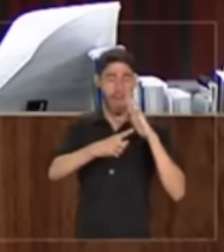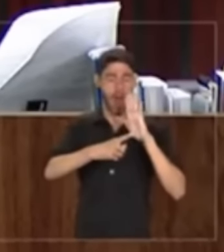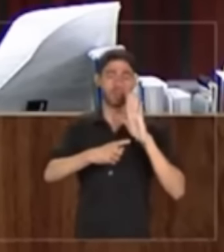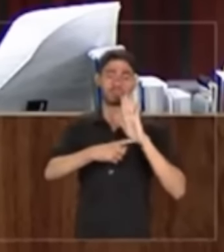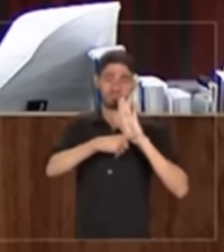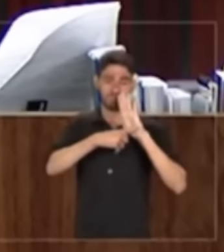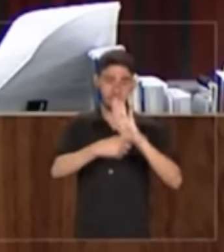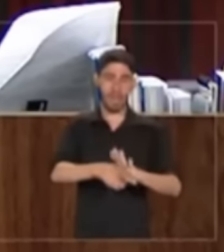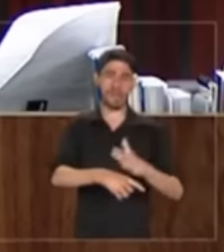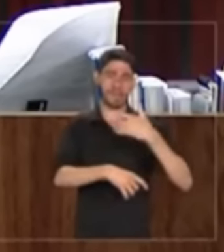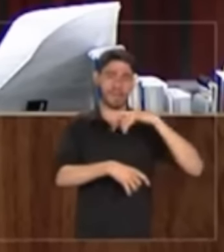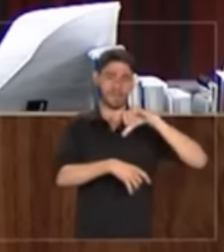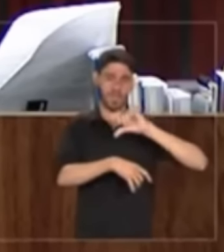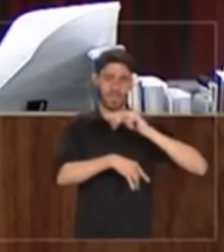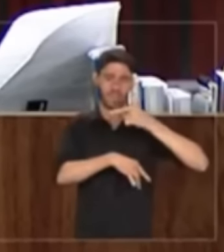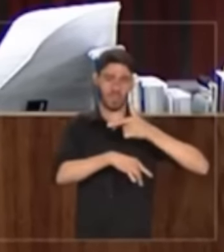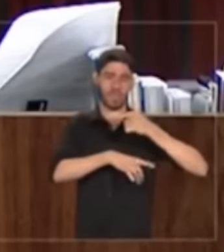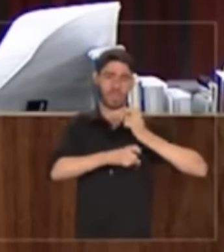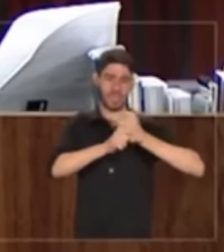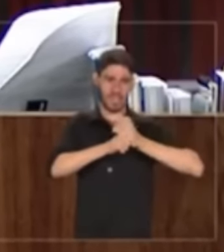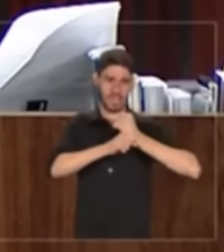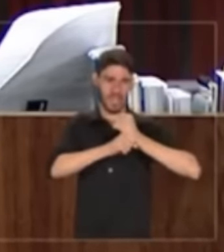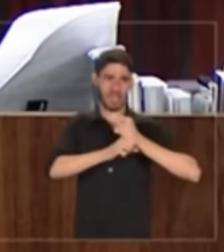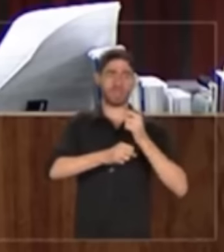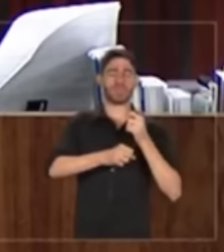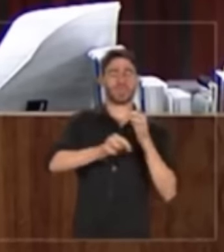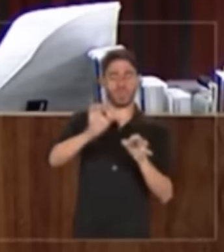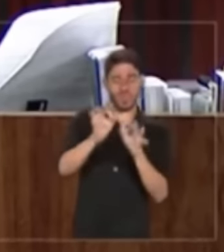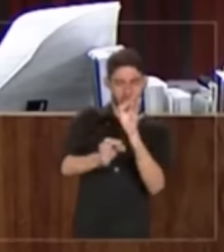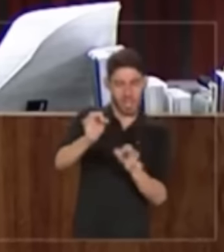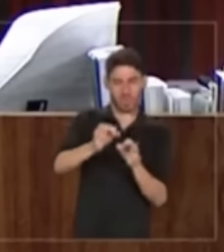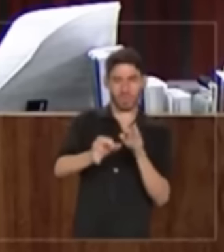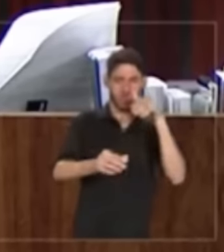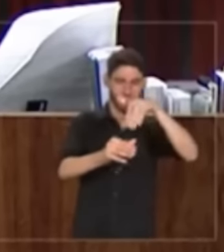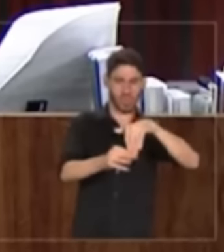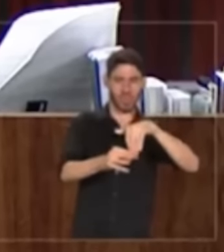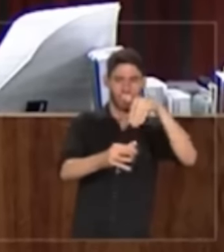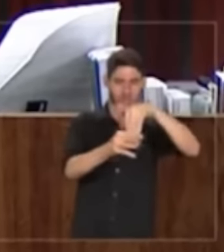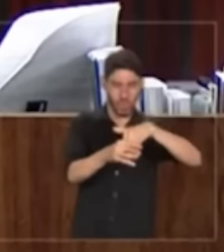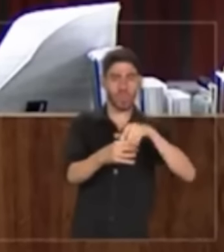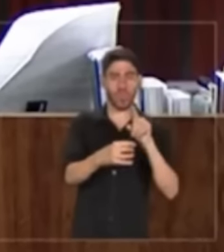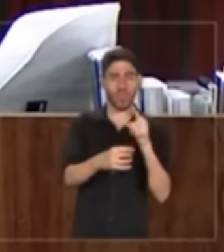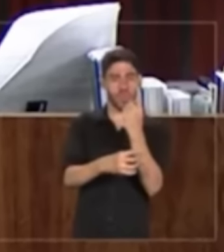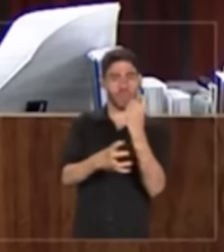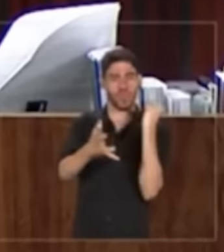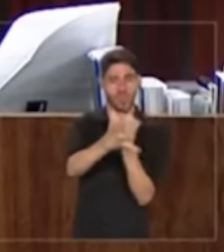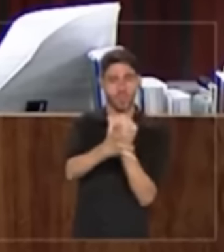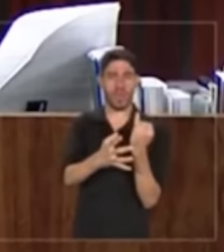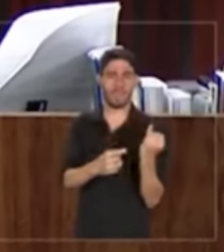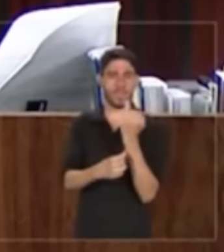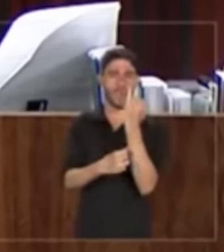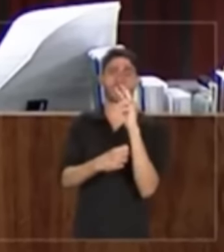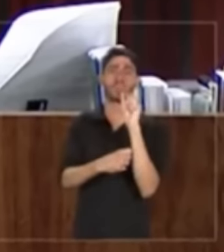92 anos da Justiça Eleitoral é o único legado que importa pra justiça eleitoral o